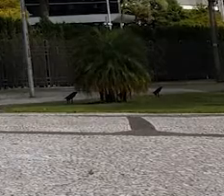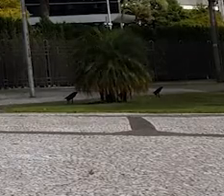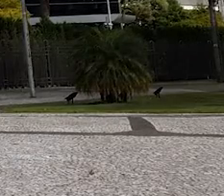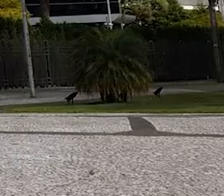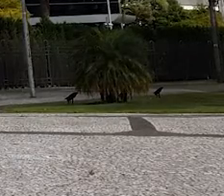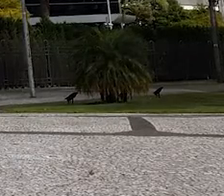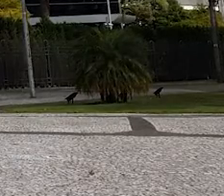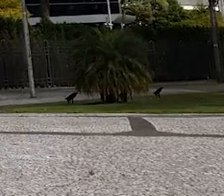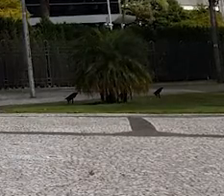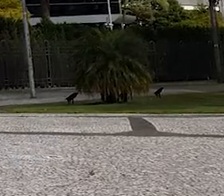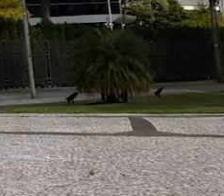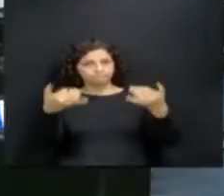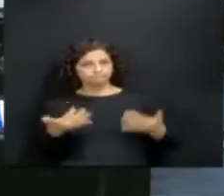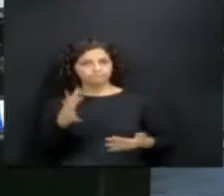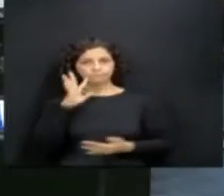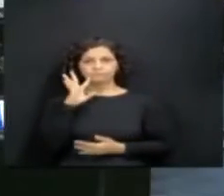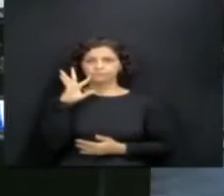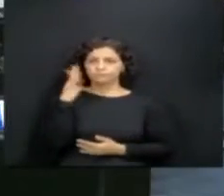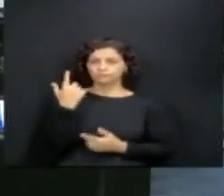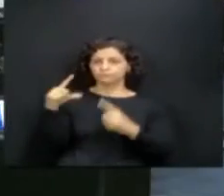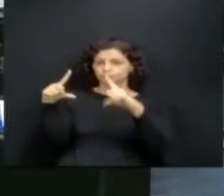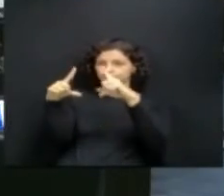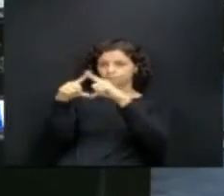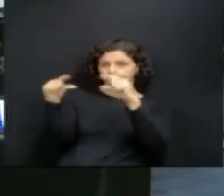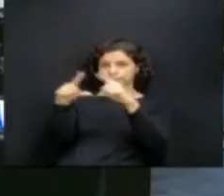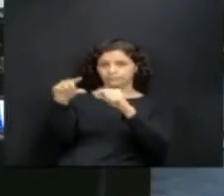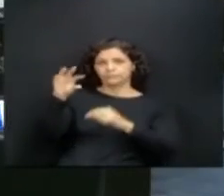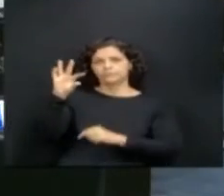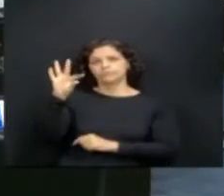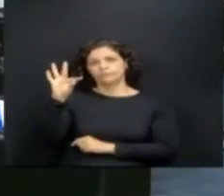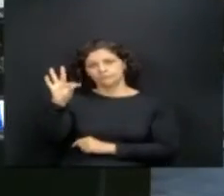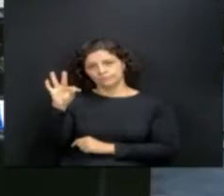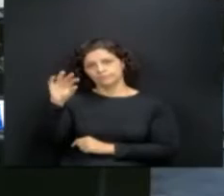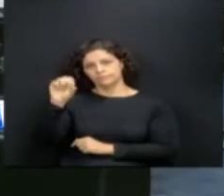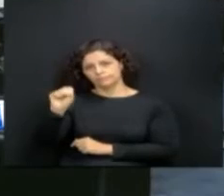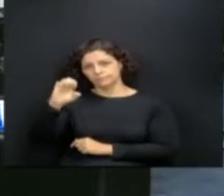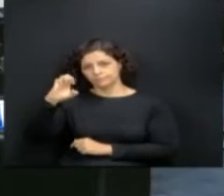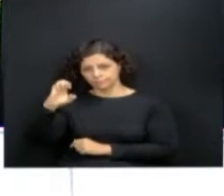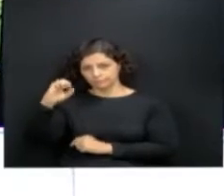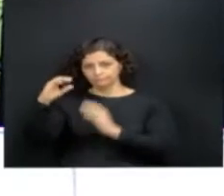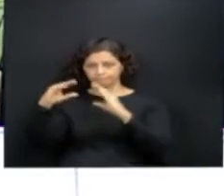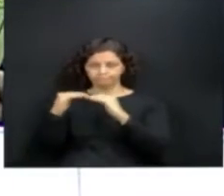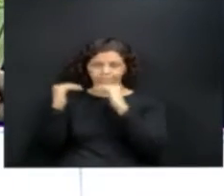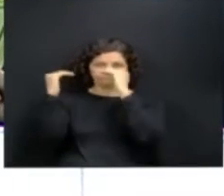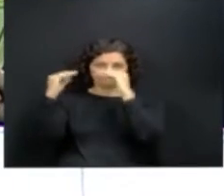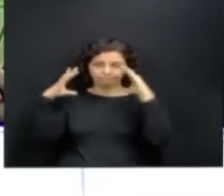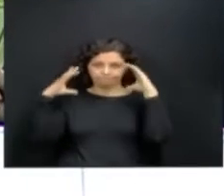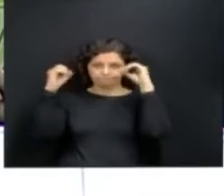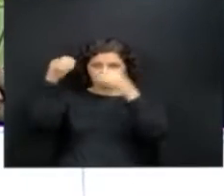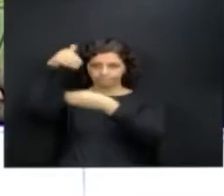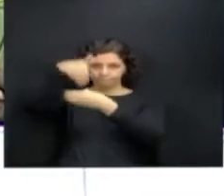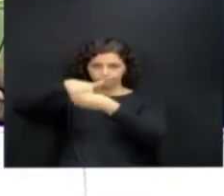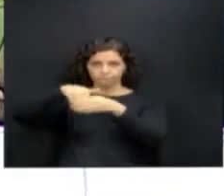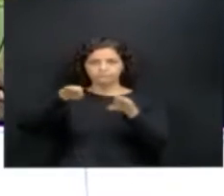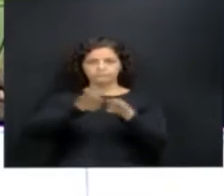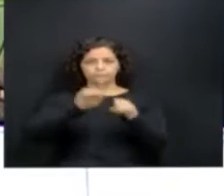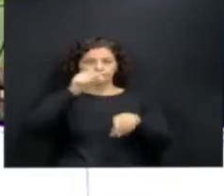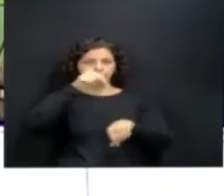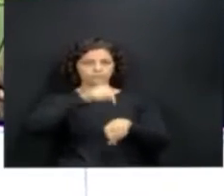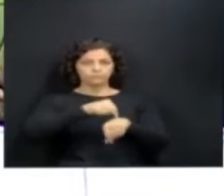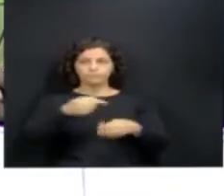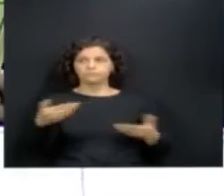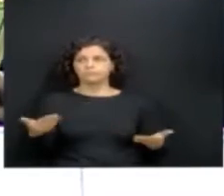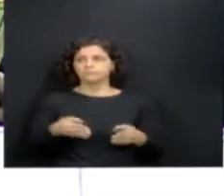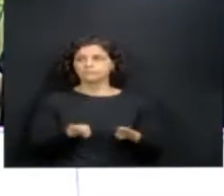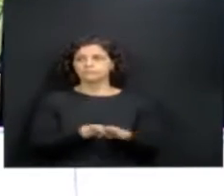que perderam os mandatos na última sessão o presidente da Assembleia Deputado Ademar traiano fez a leitura da notificação expedida